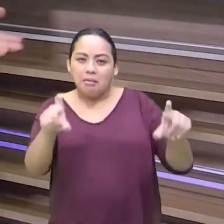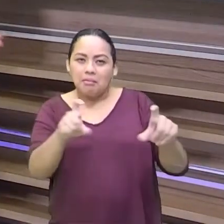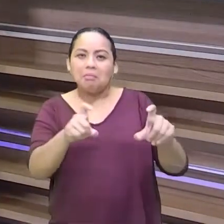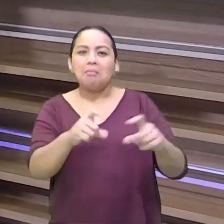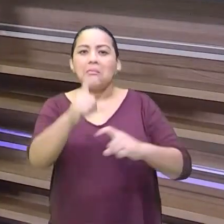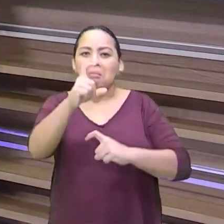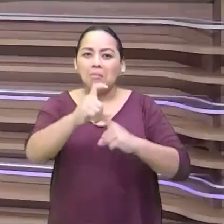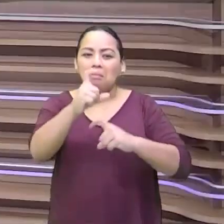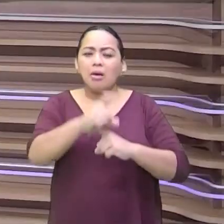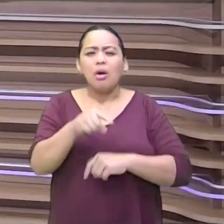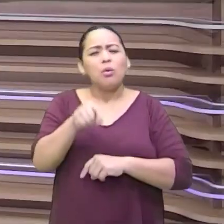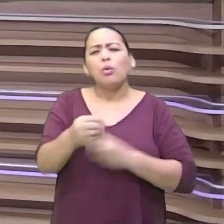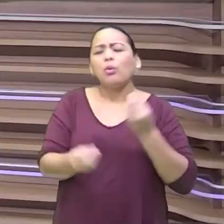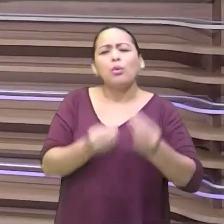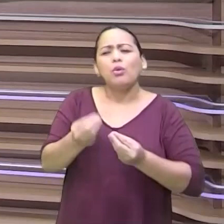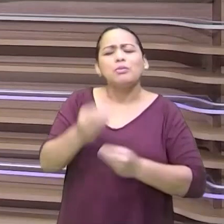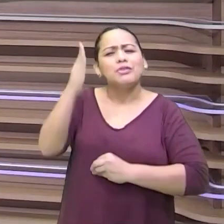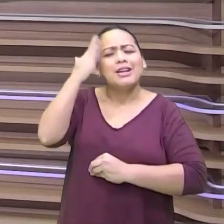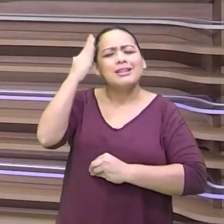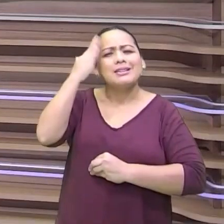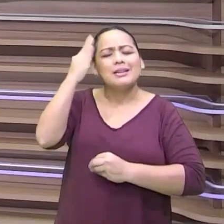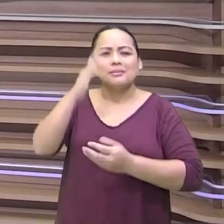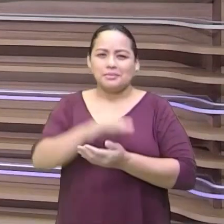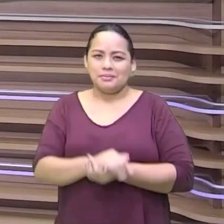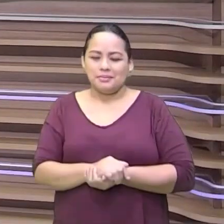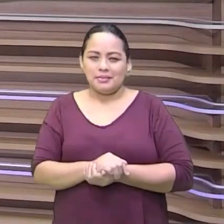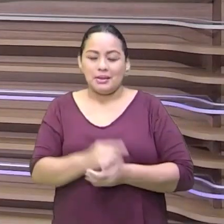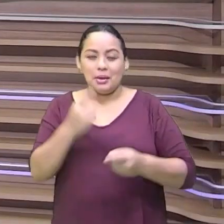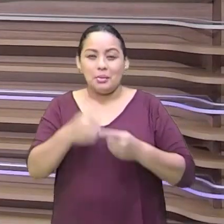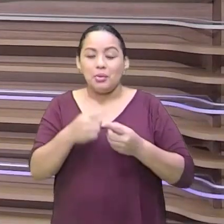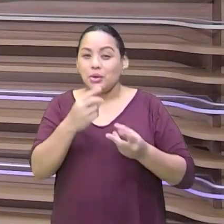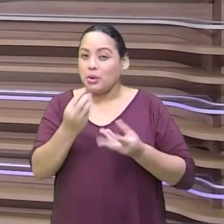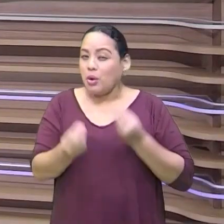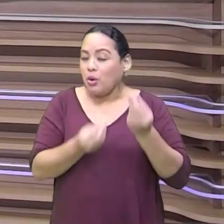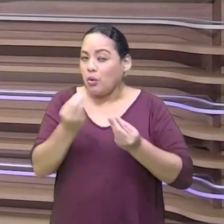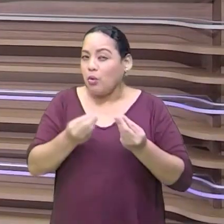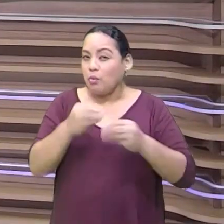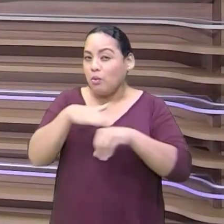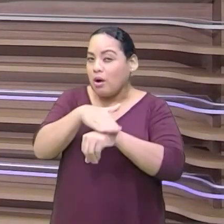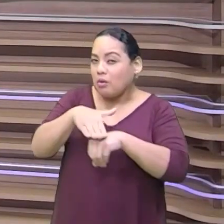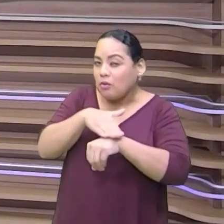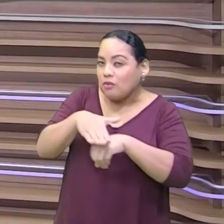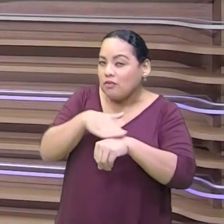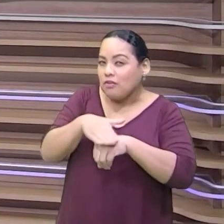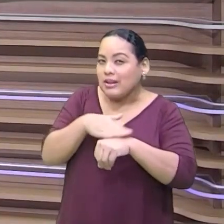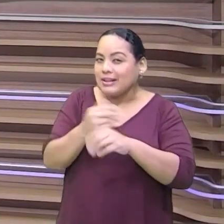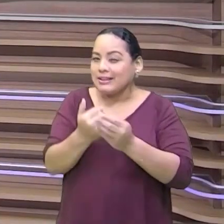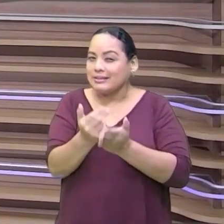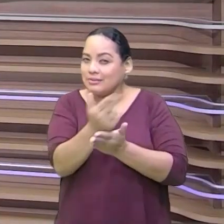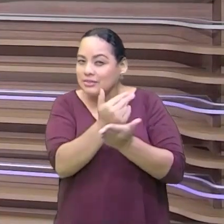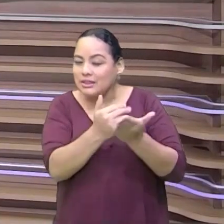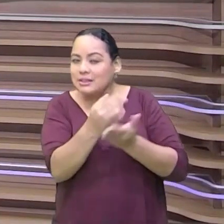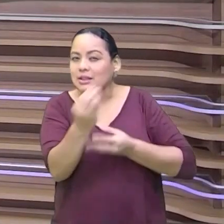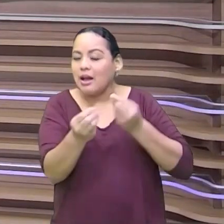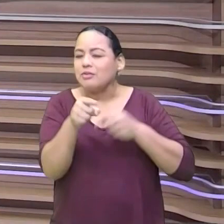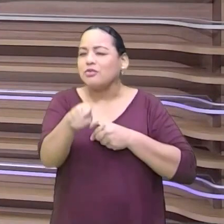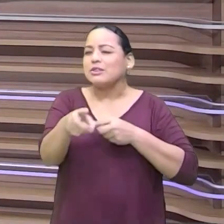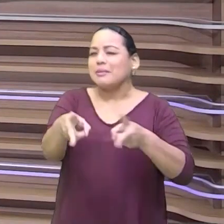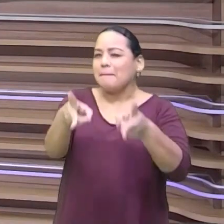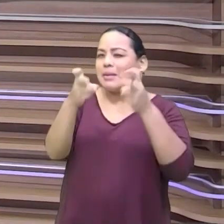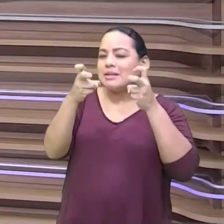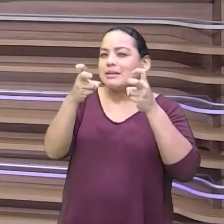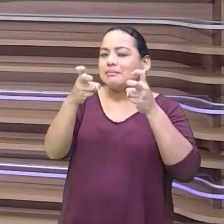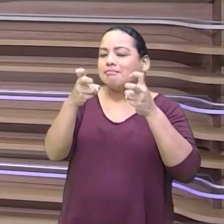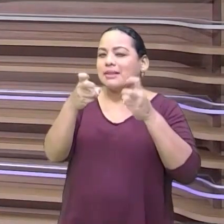é que você sabe que é uma tirinha? Não é? Pelo teor do diálogo. Você já vai perceber o que, que é